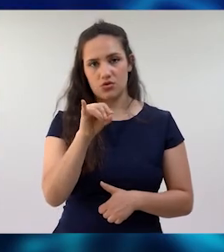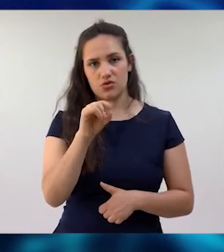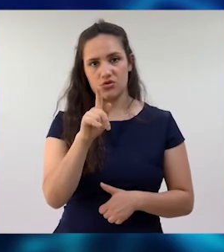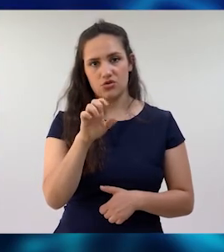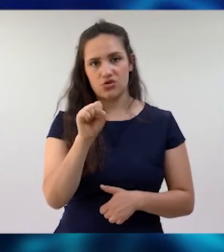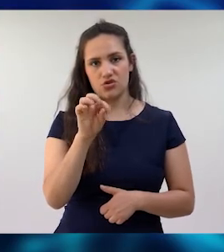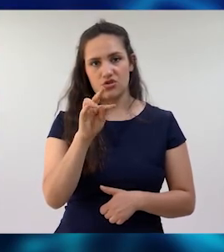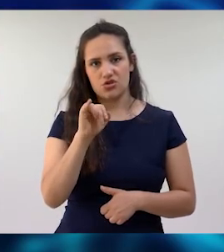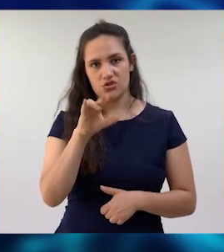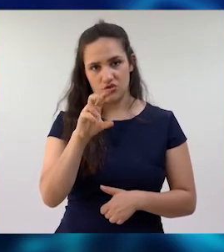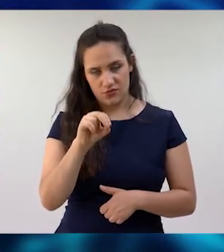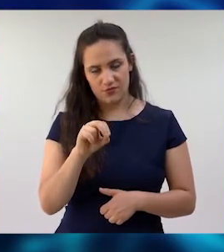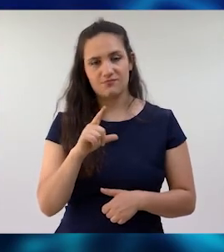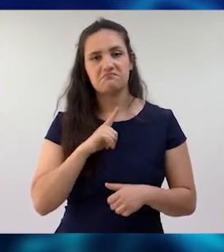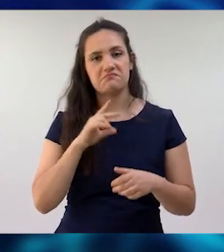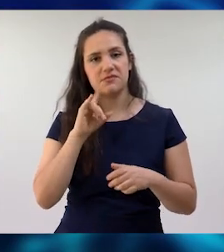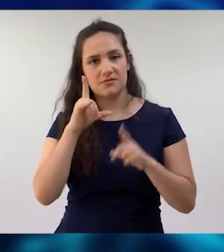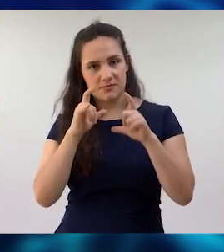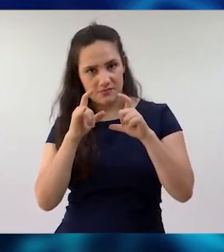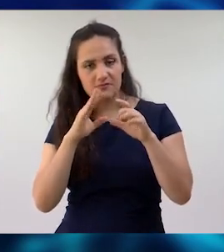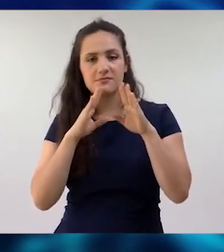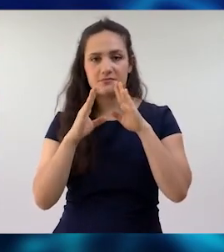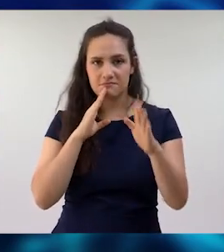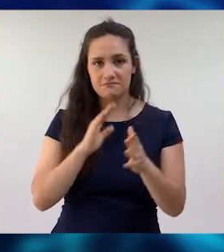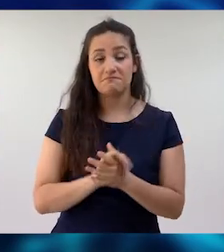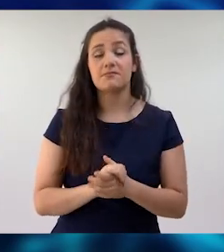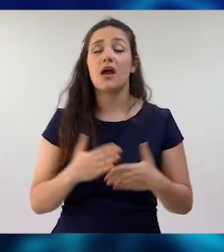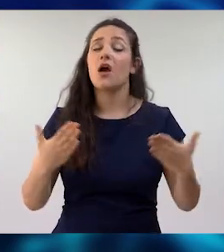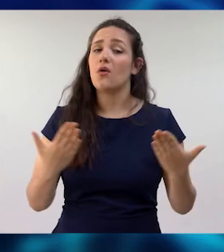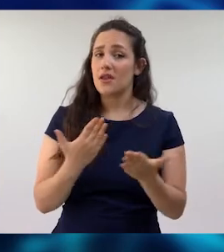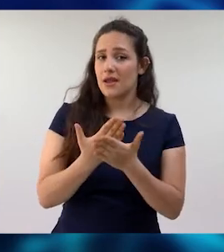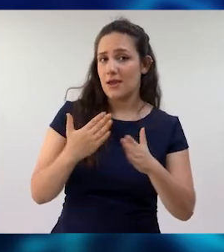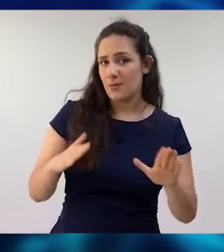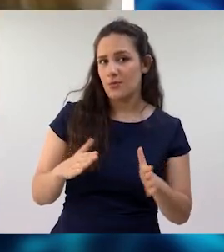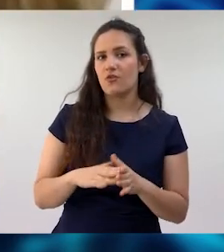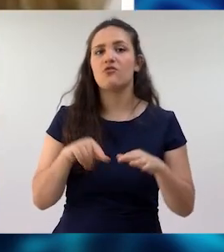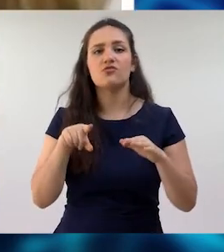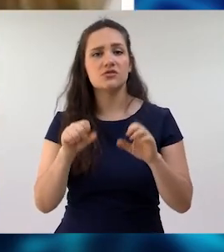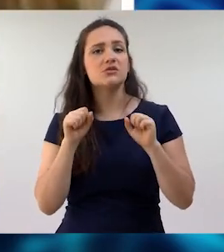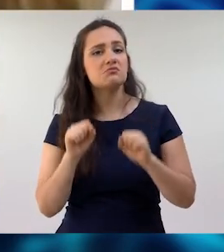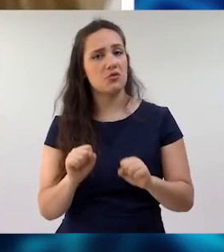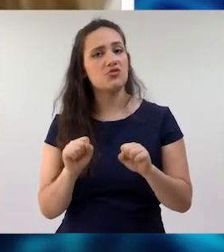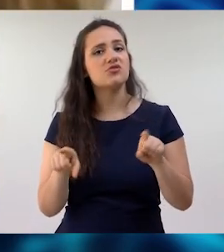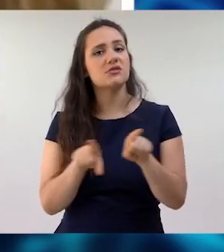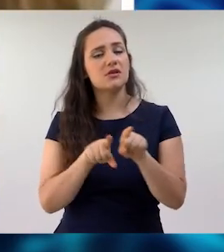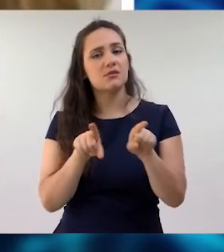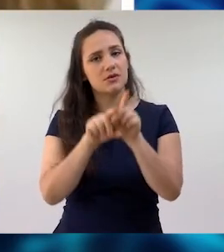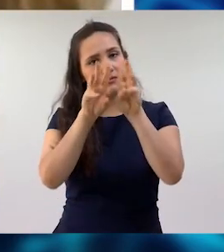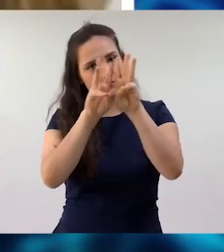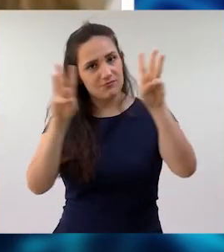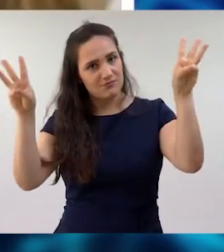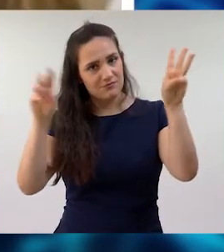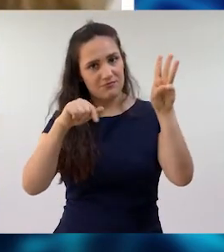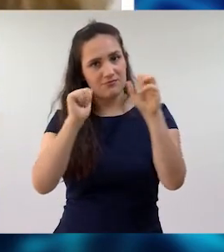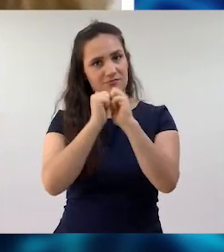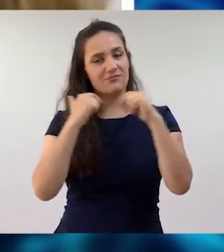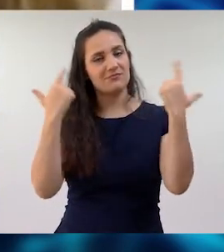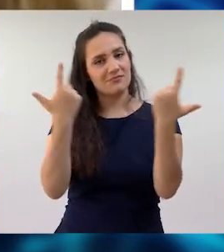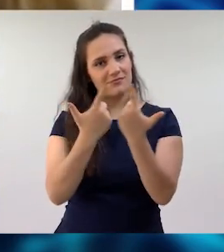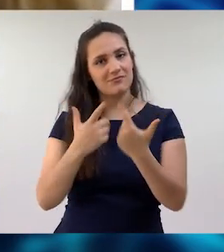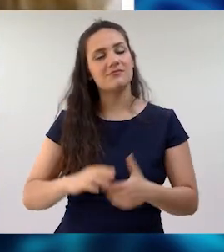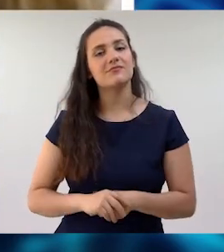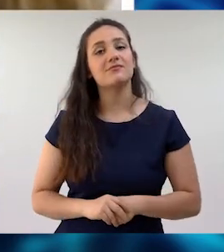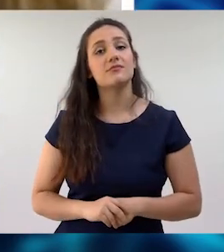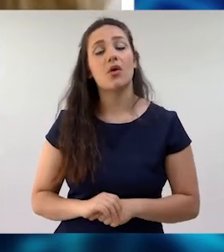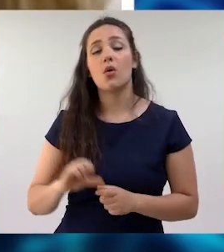Facebook. O programa Saúde em Foco fica por aqui. Mais informações você pode acessar o nosso portal da Assembleia Legislativa